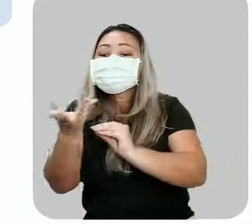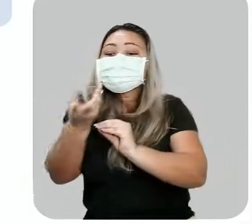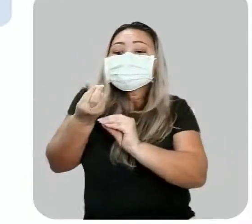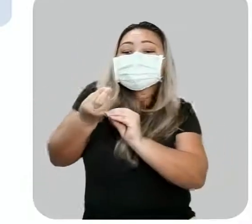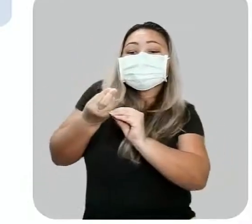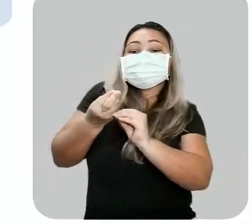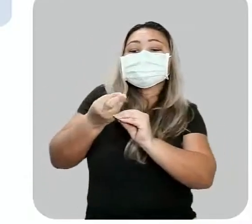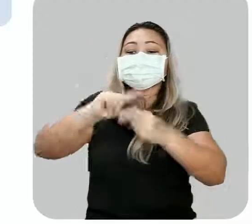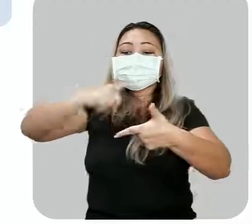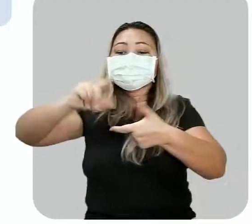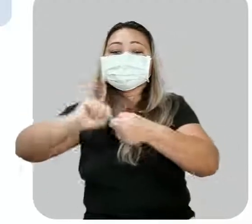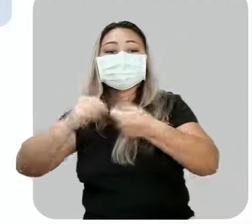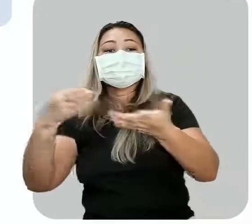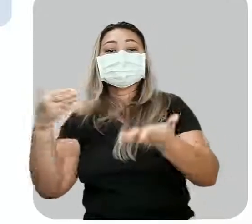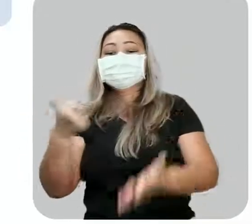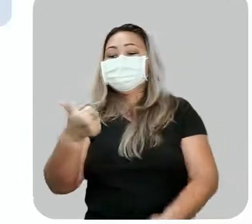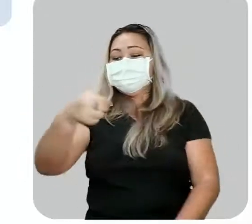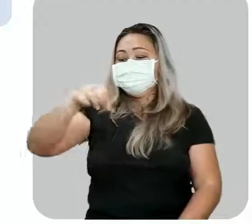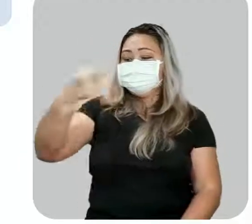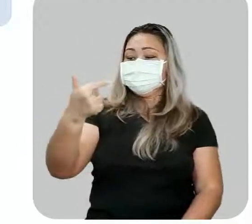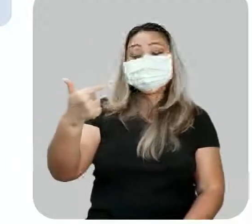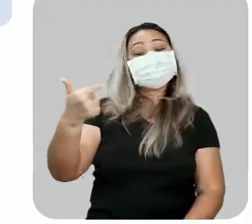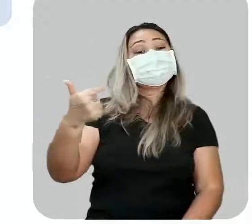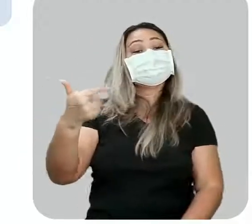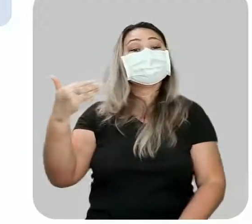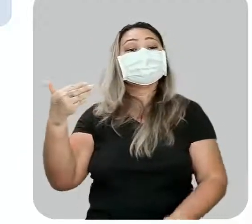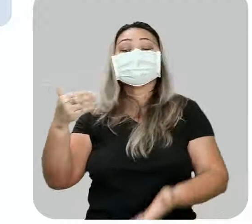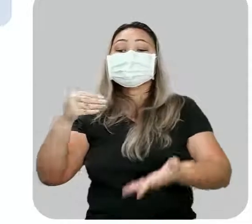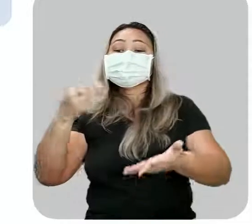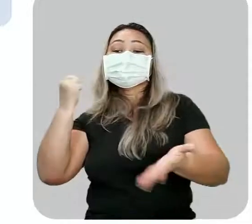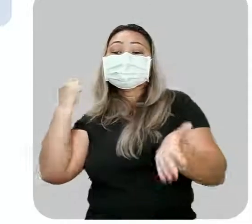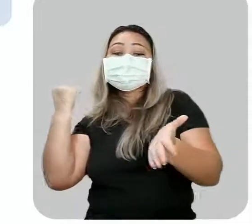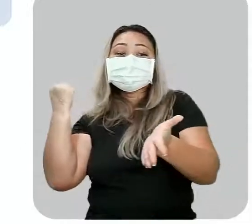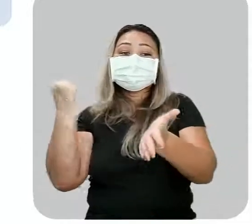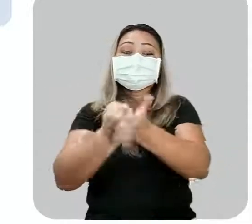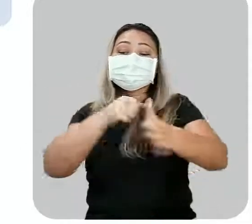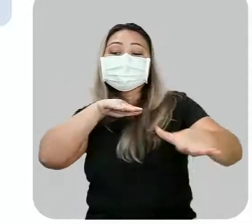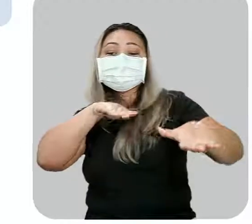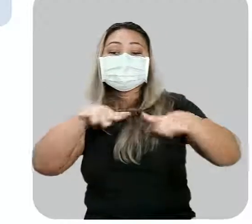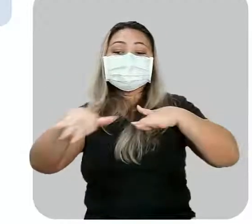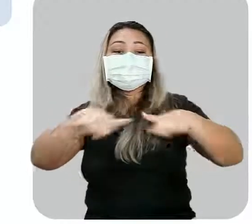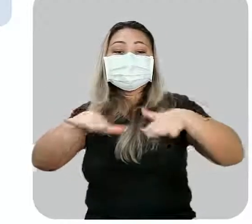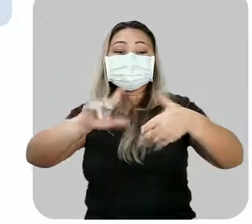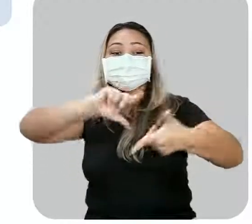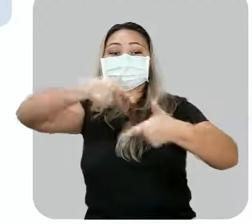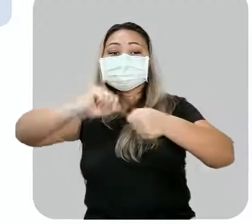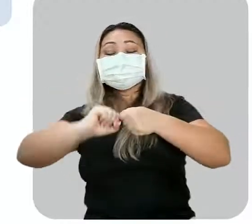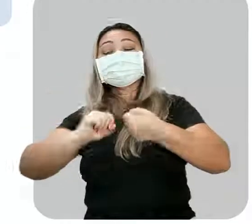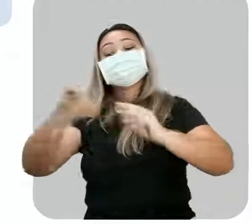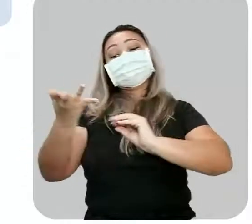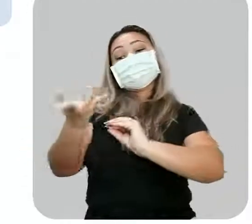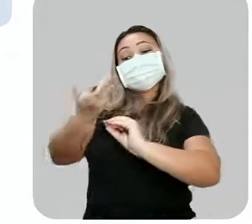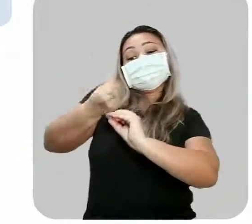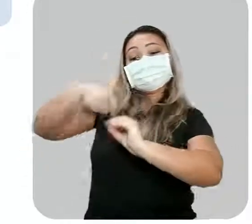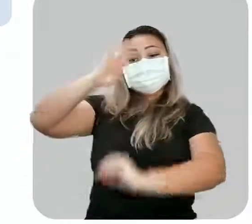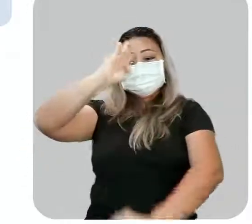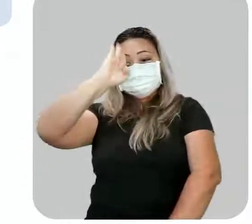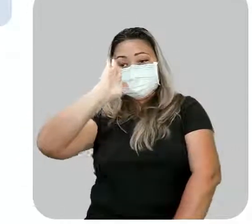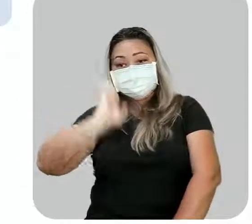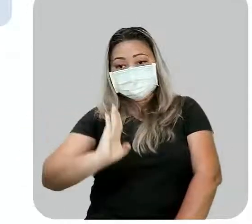Arte Moderna de 1922, o marco do movimento modernista nas artes